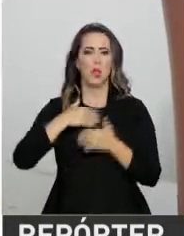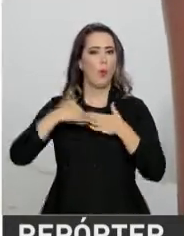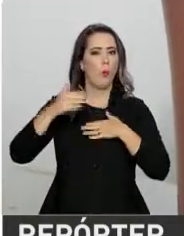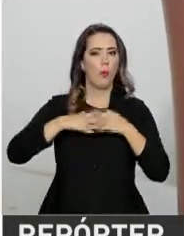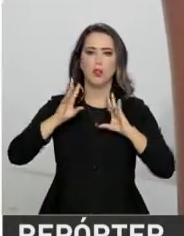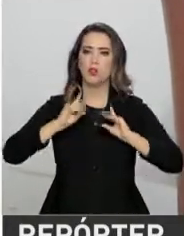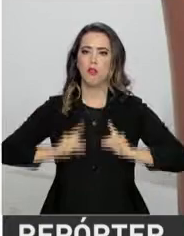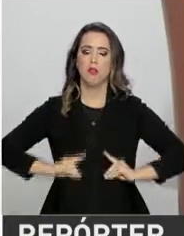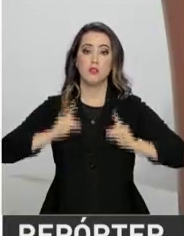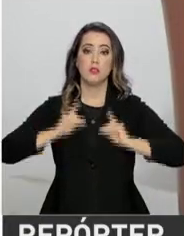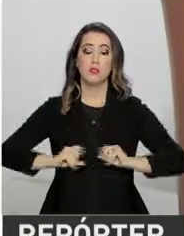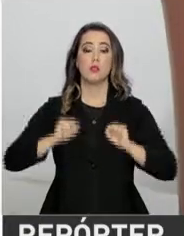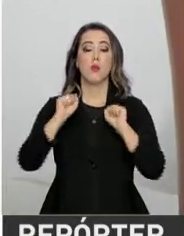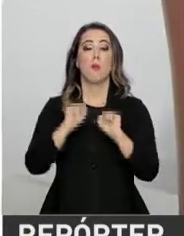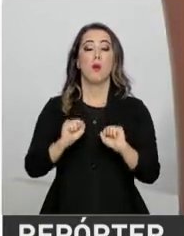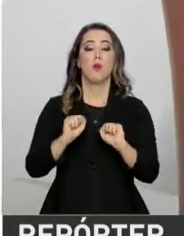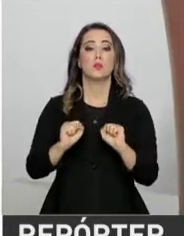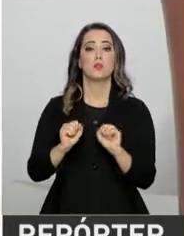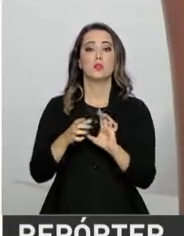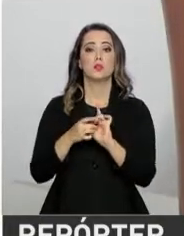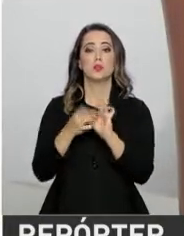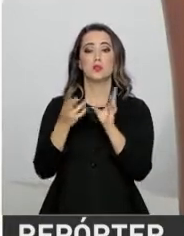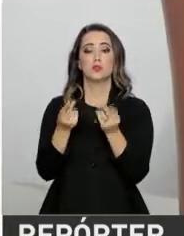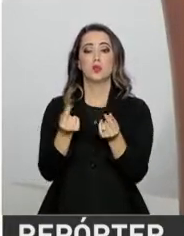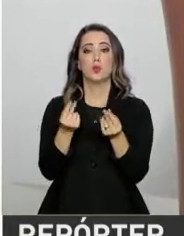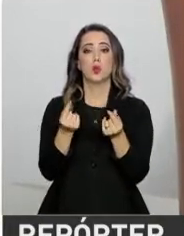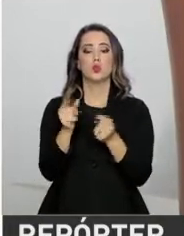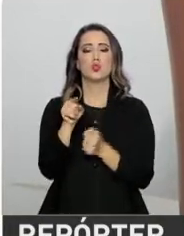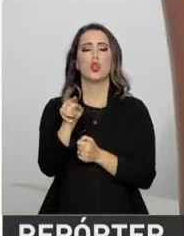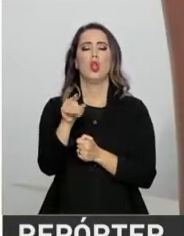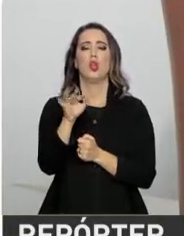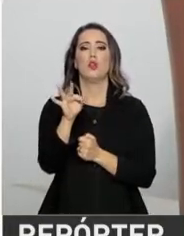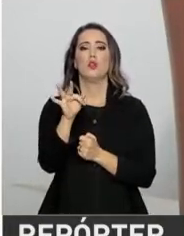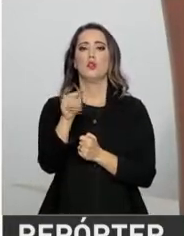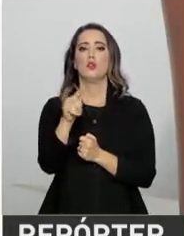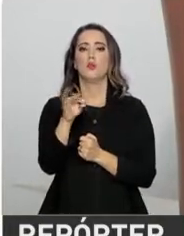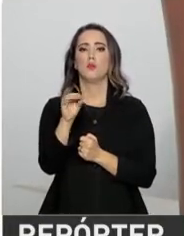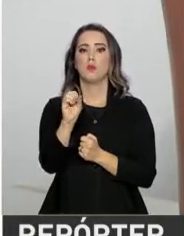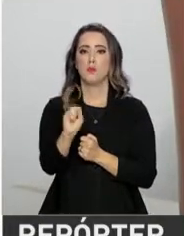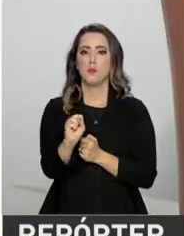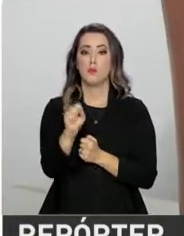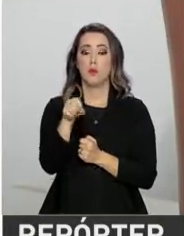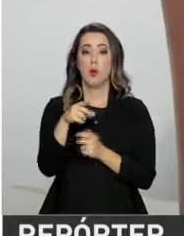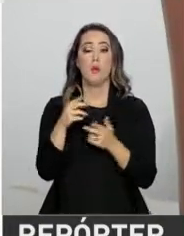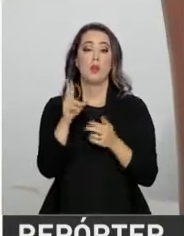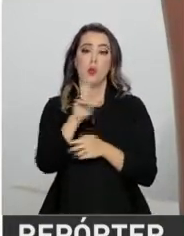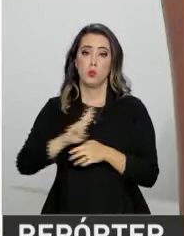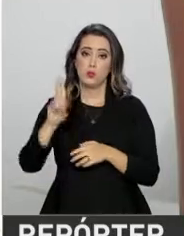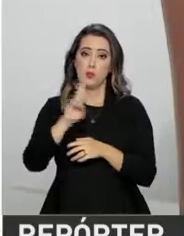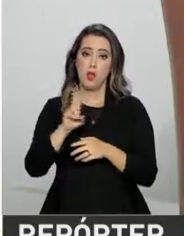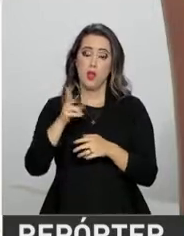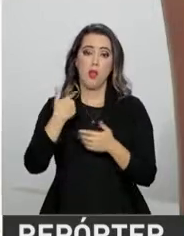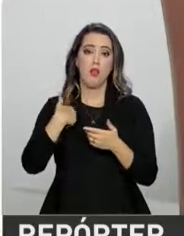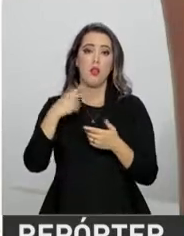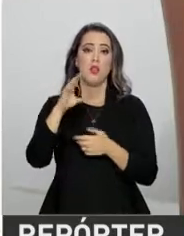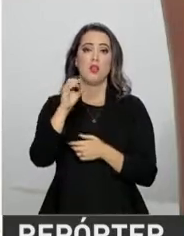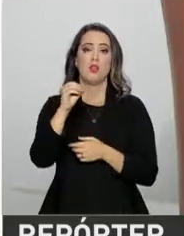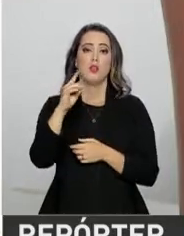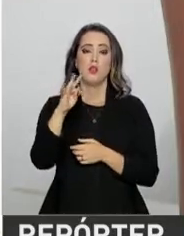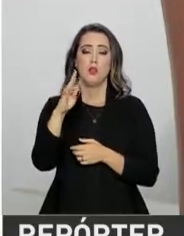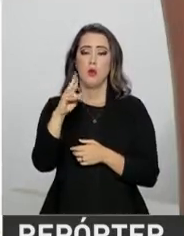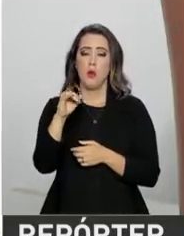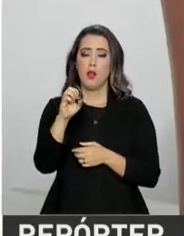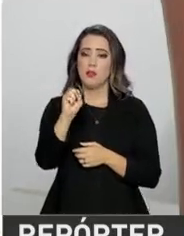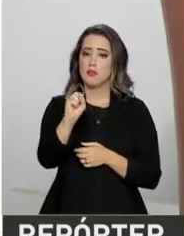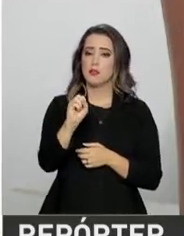deficiência possa liberar o seu fundo de garantia para ortis e ou prótese é um fato importante